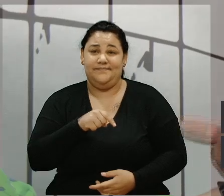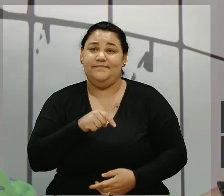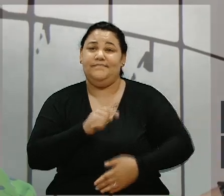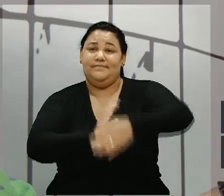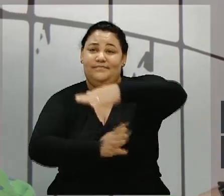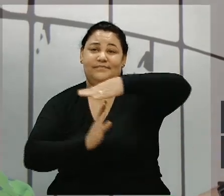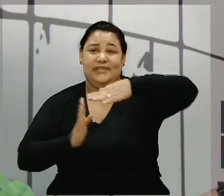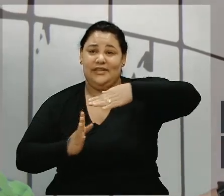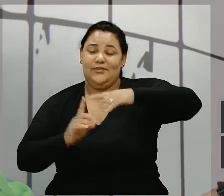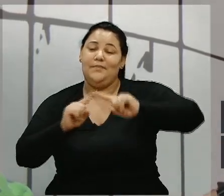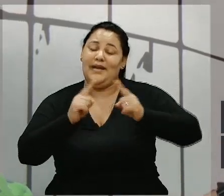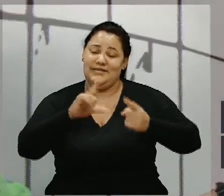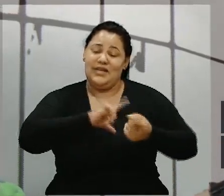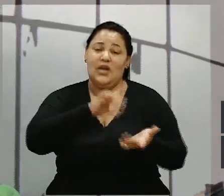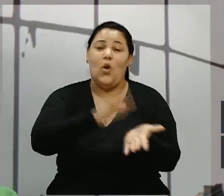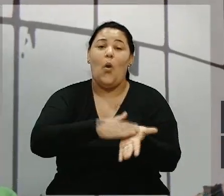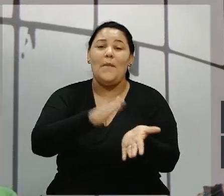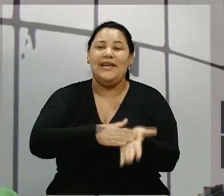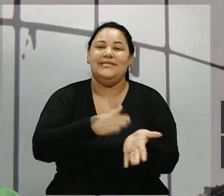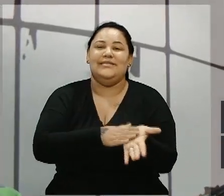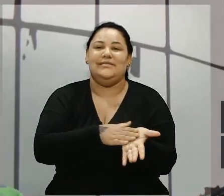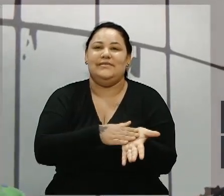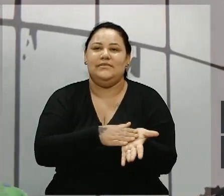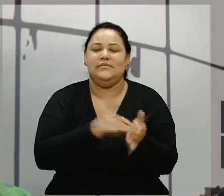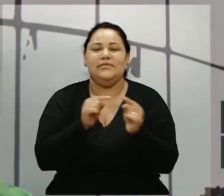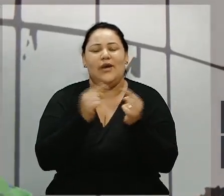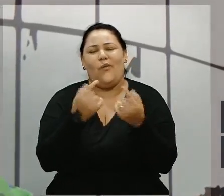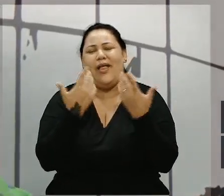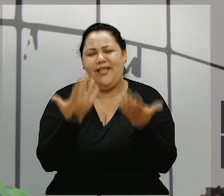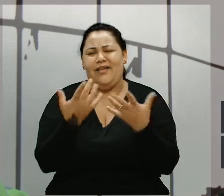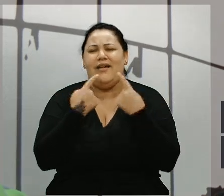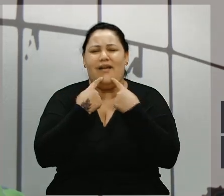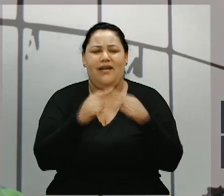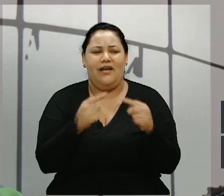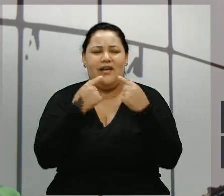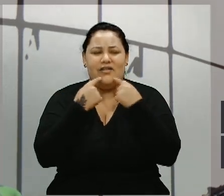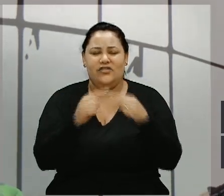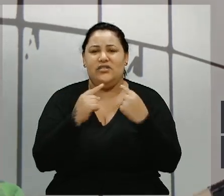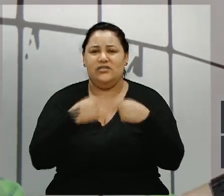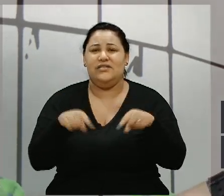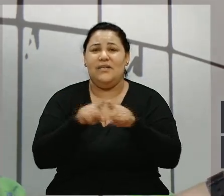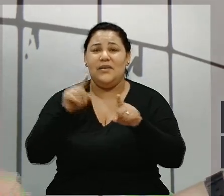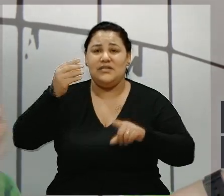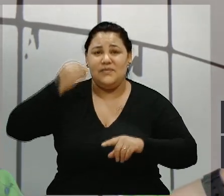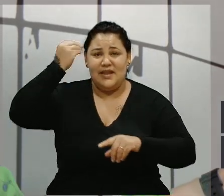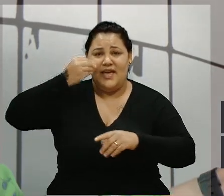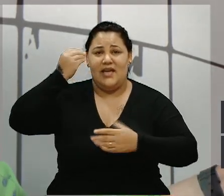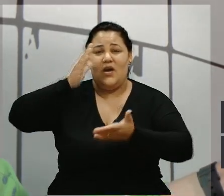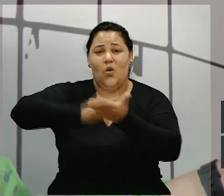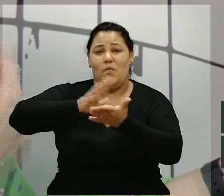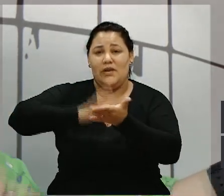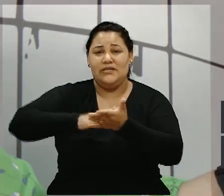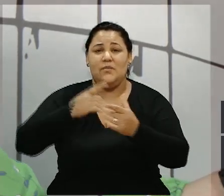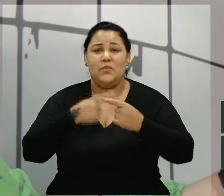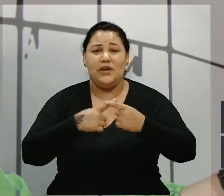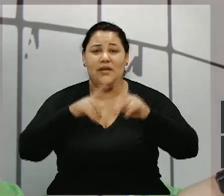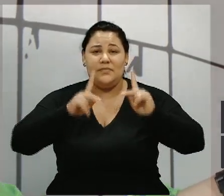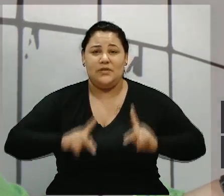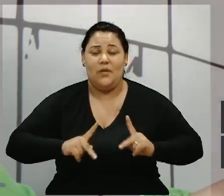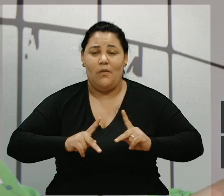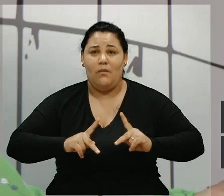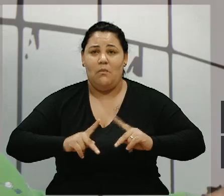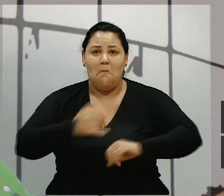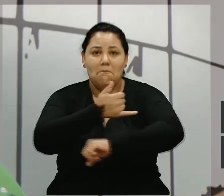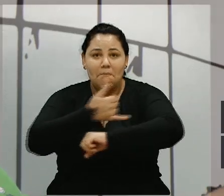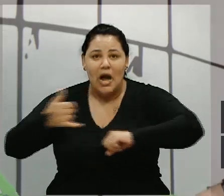mas tem cobrança, né? Então a gente está criticando essa questão da transparência nas cobranças, porque as pessoas passam, muitas vezes não